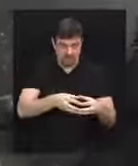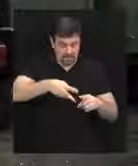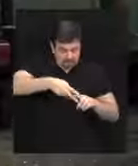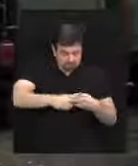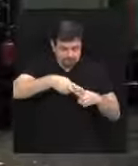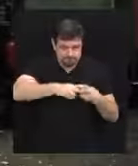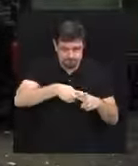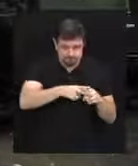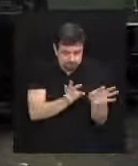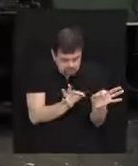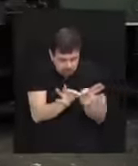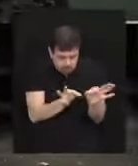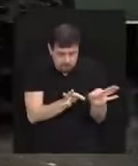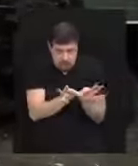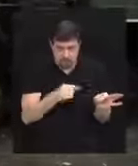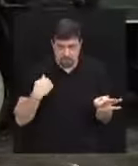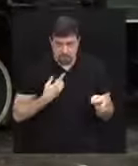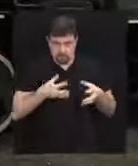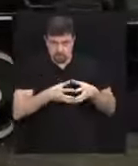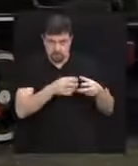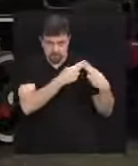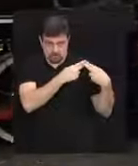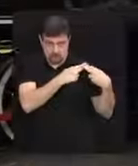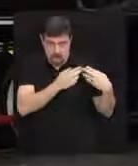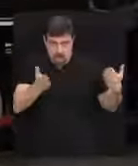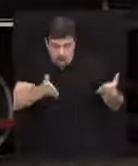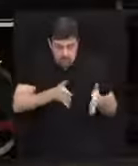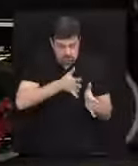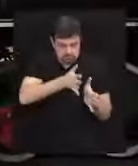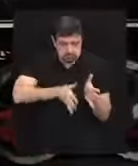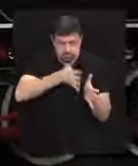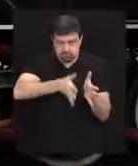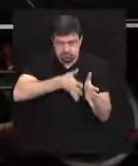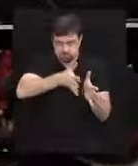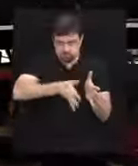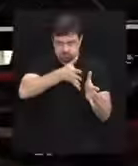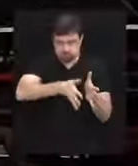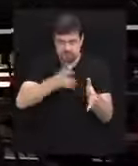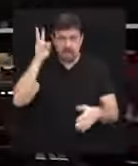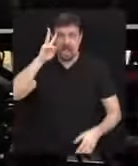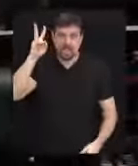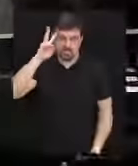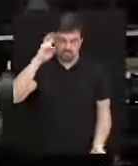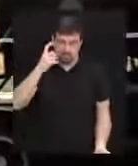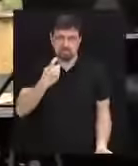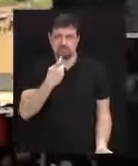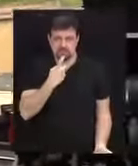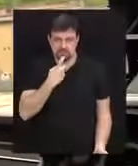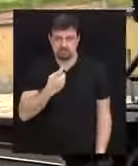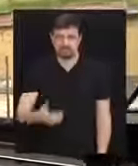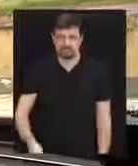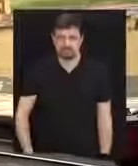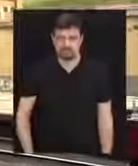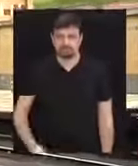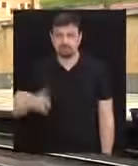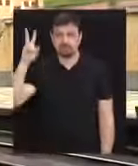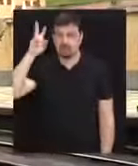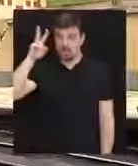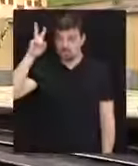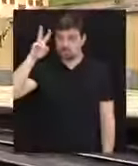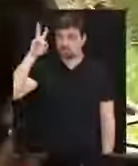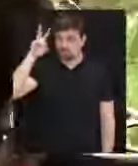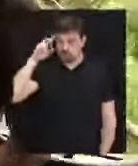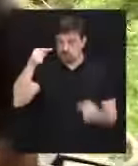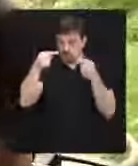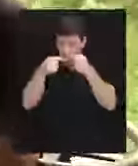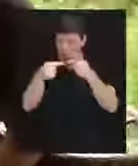cá, restauradas pela nossa entidade e hoje fazem parte aqui do nosso patrimônio histórico, fazem parte do passeio. A